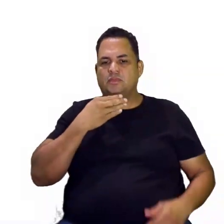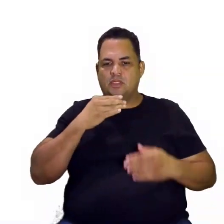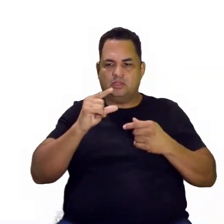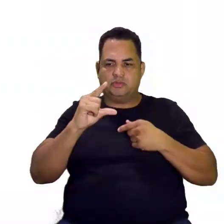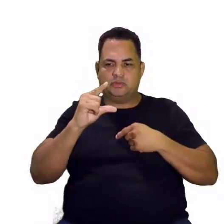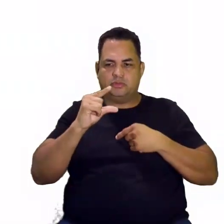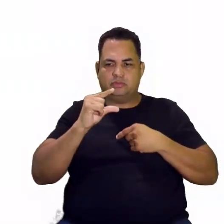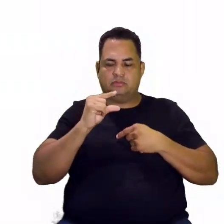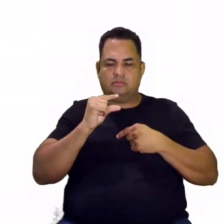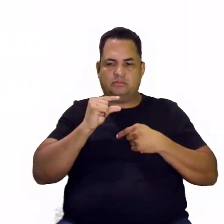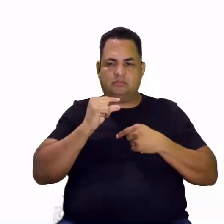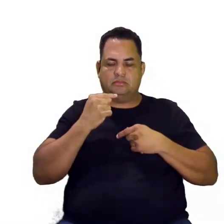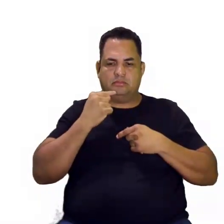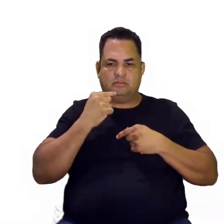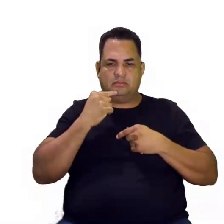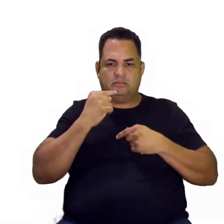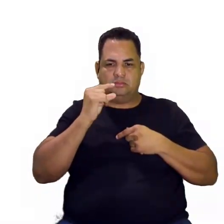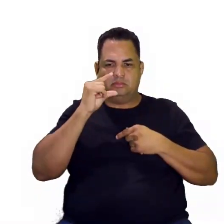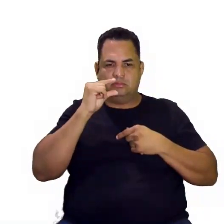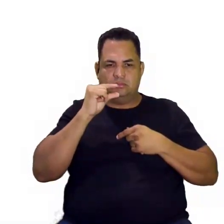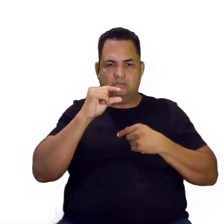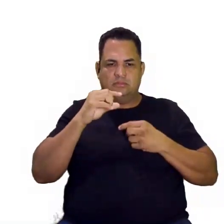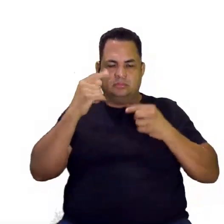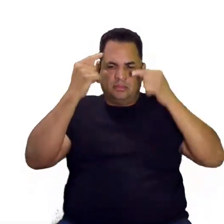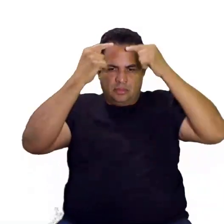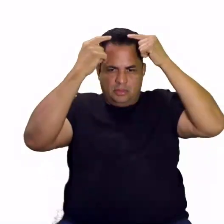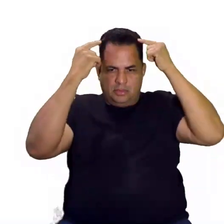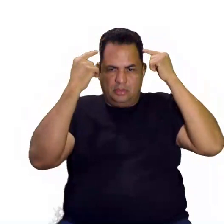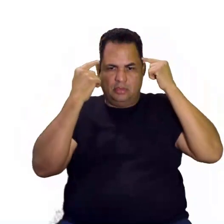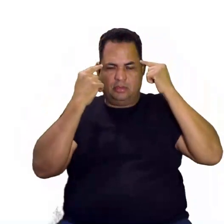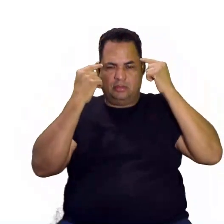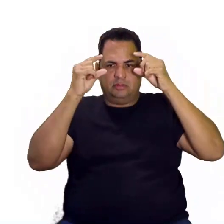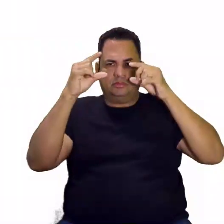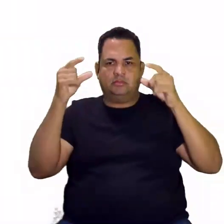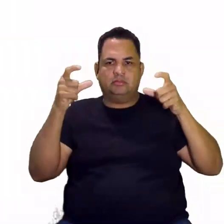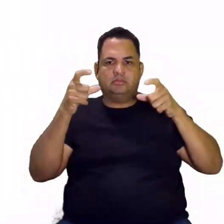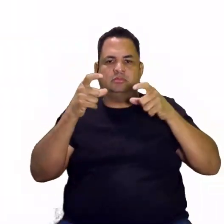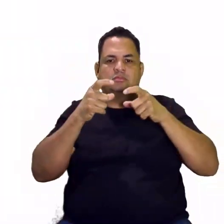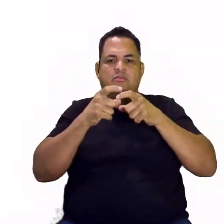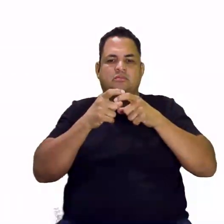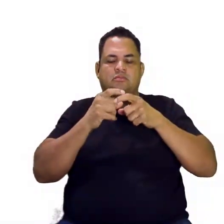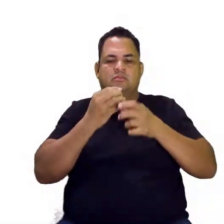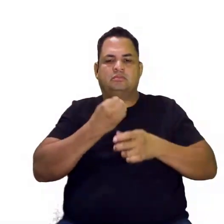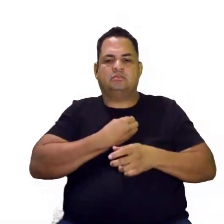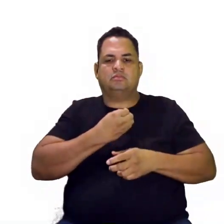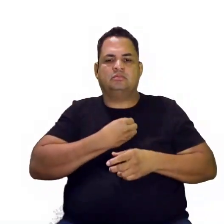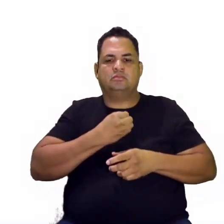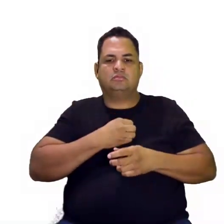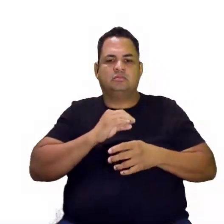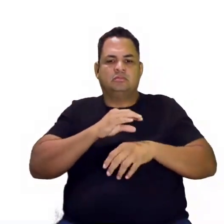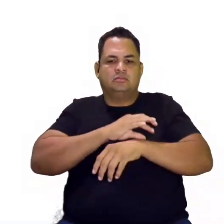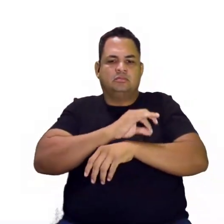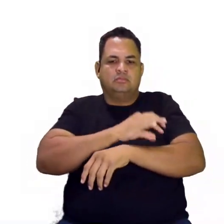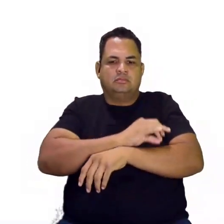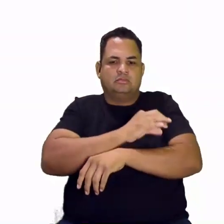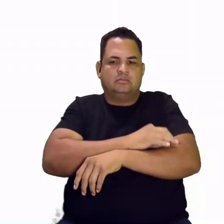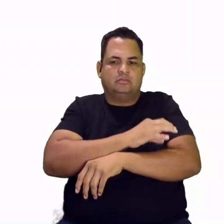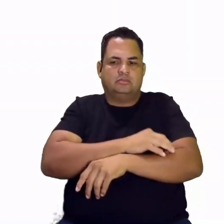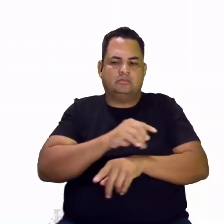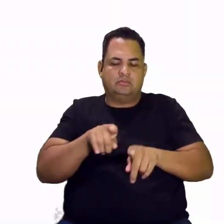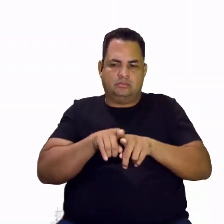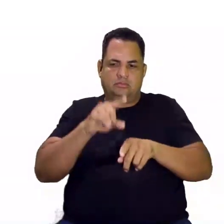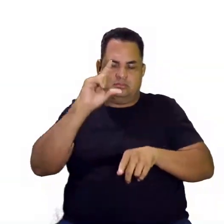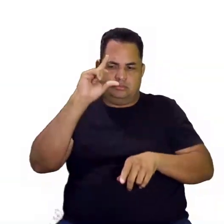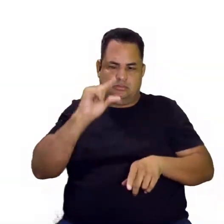regredir, reduzir de tamanho, o crânio vai começando a diminuir, o número de pelos dispersos no corpo